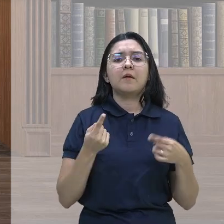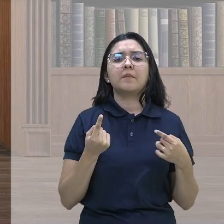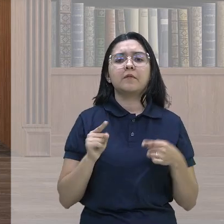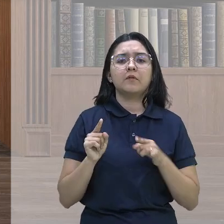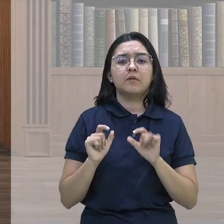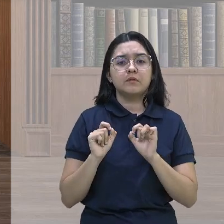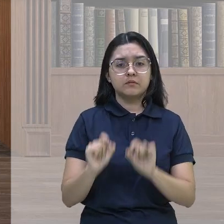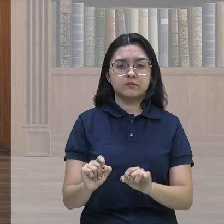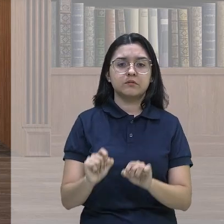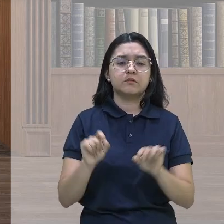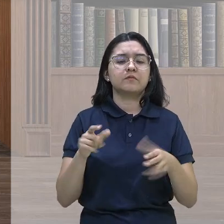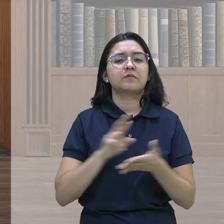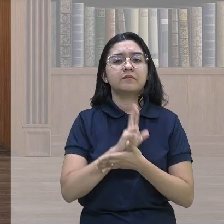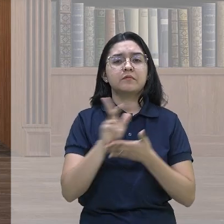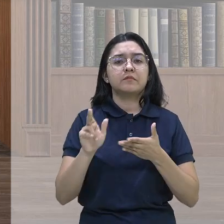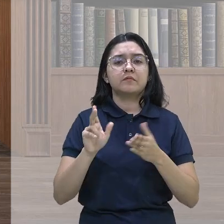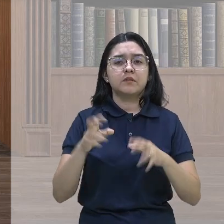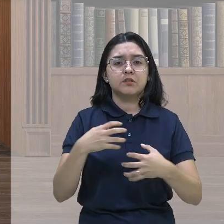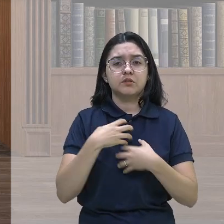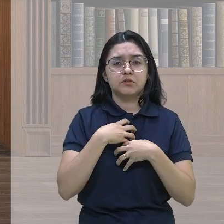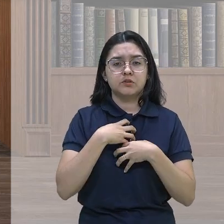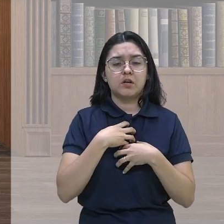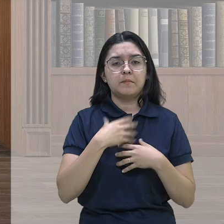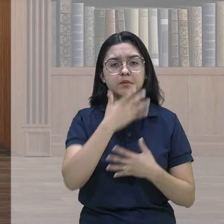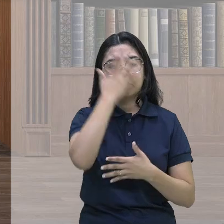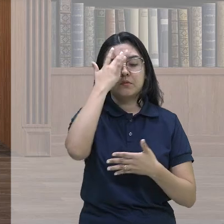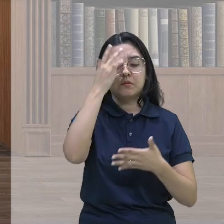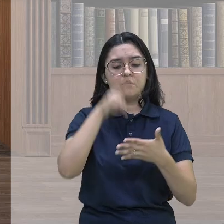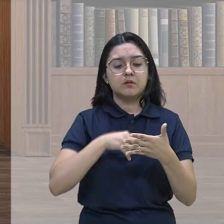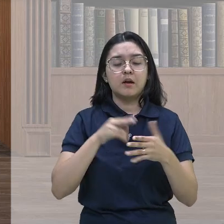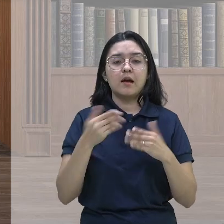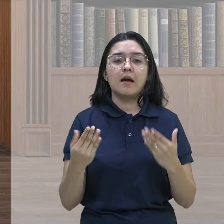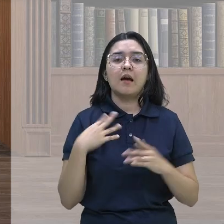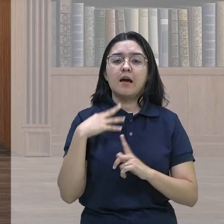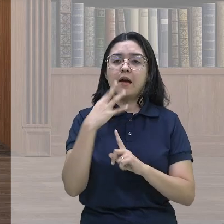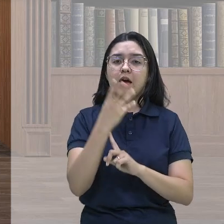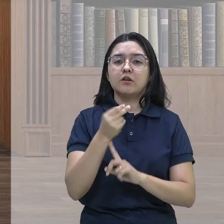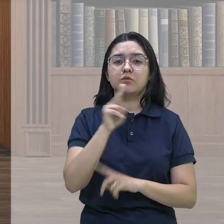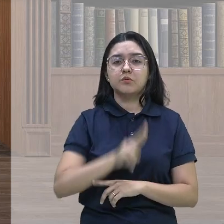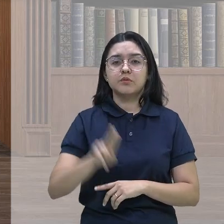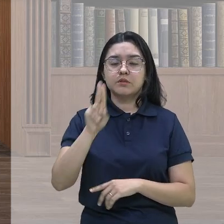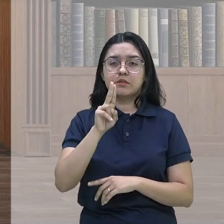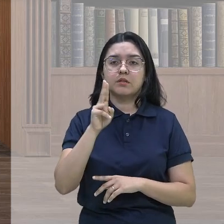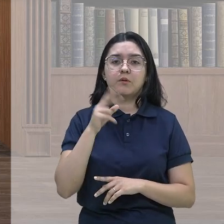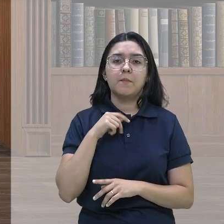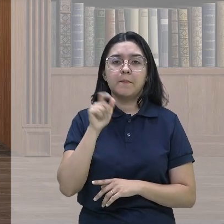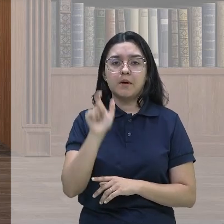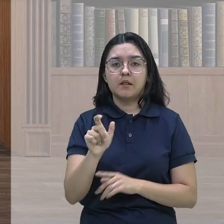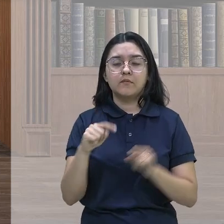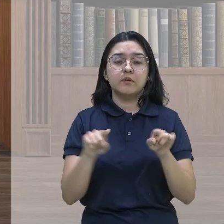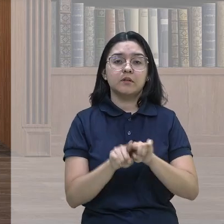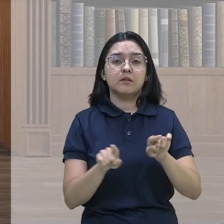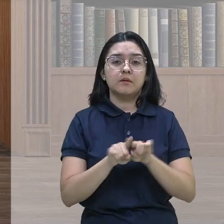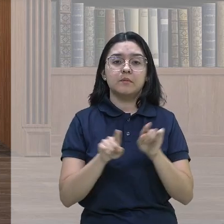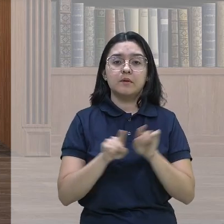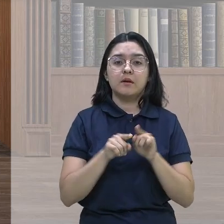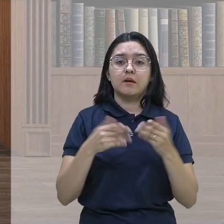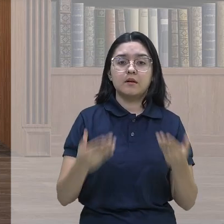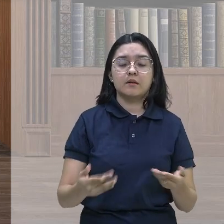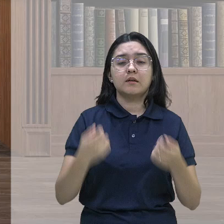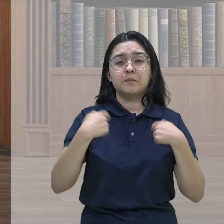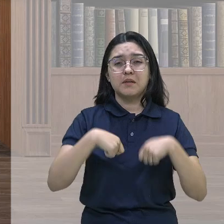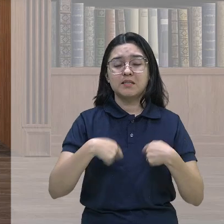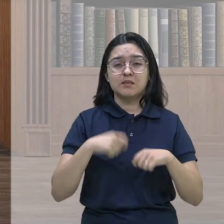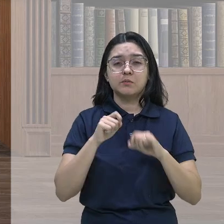diferentes sensações no leitor. A arte com palavras, né? A preocupação que é